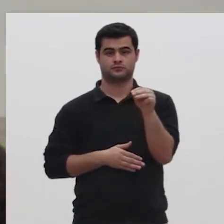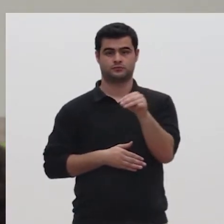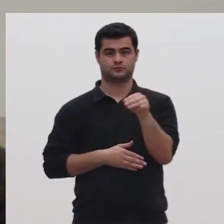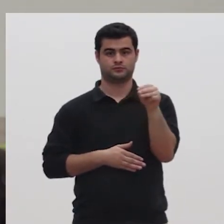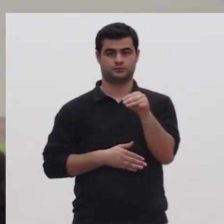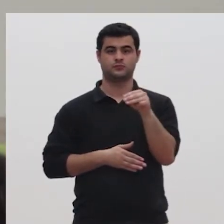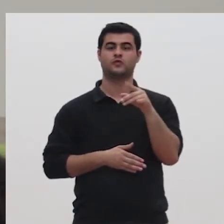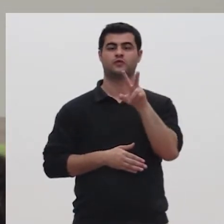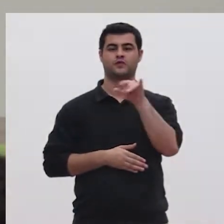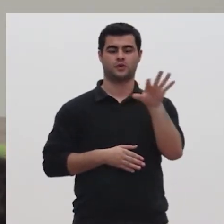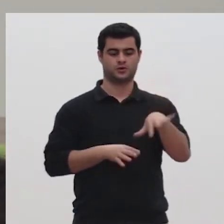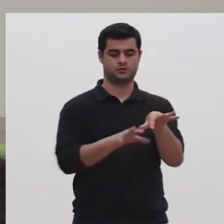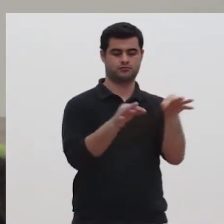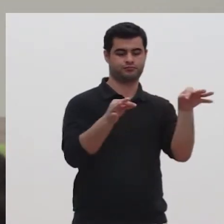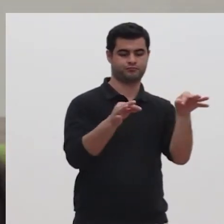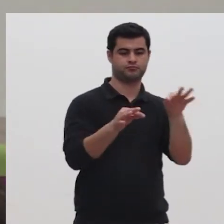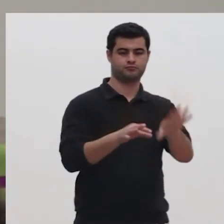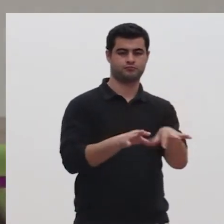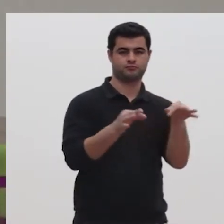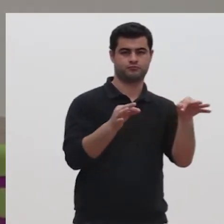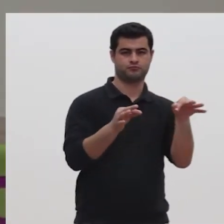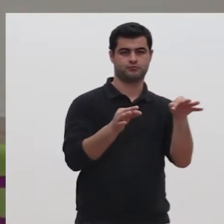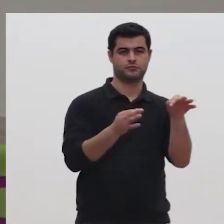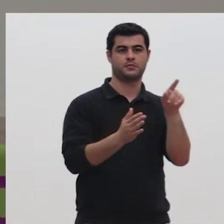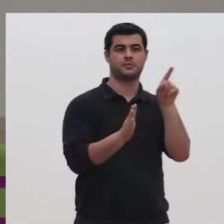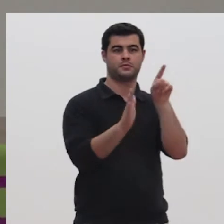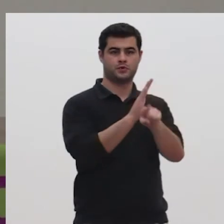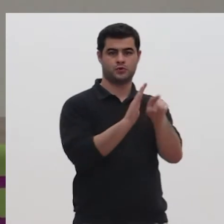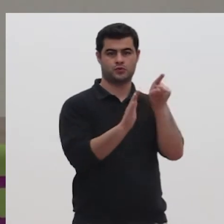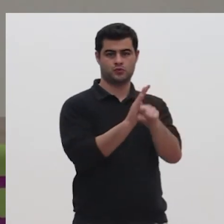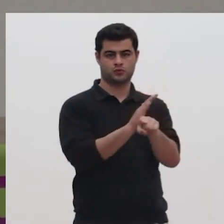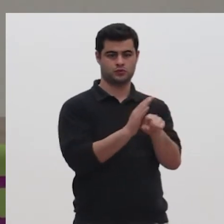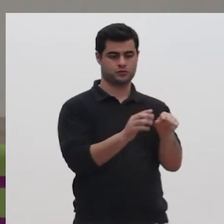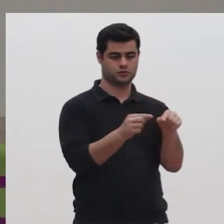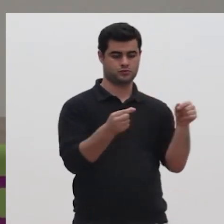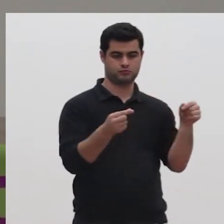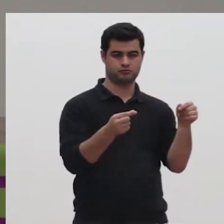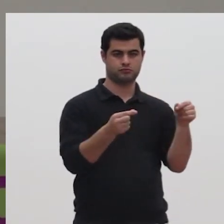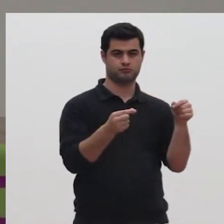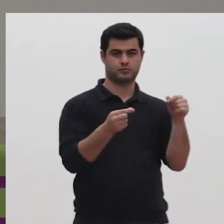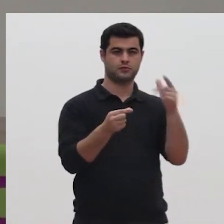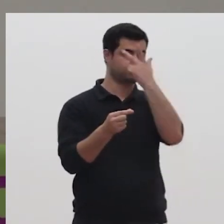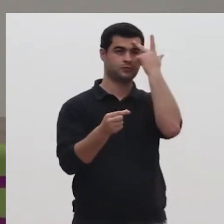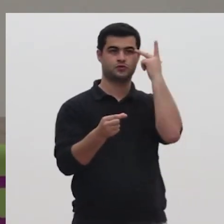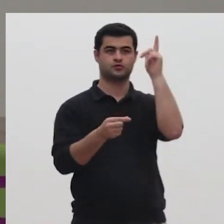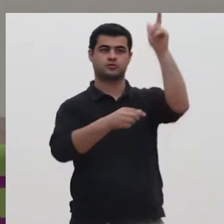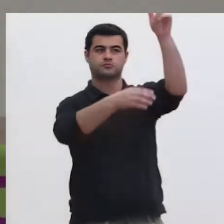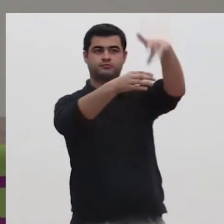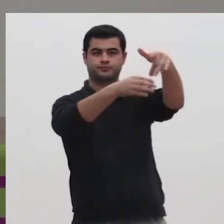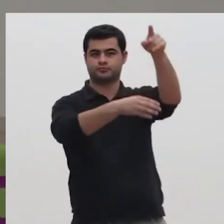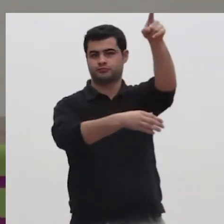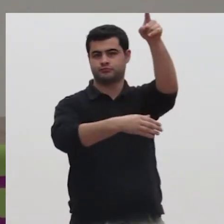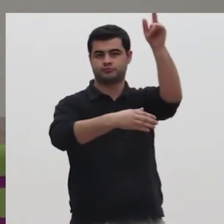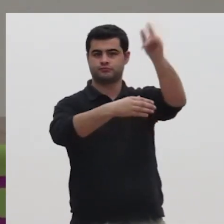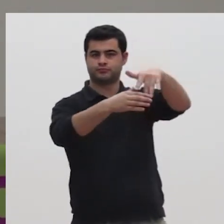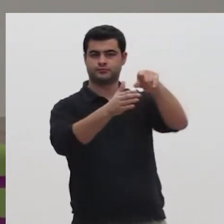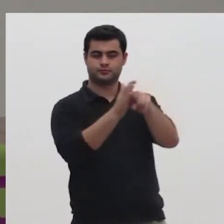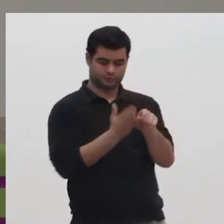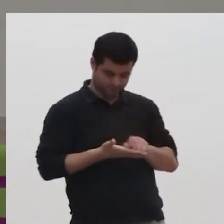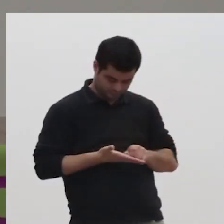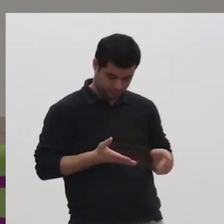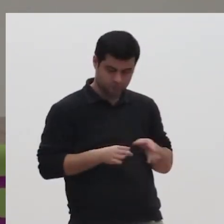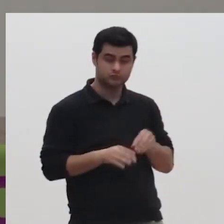2 perguntas escritas por categoria previamente depositadas nas urnas correspondentes, que